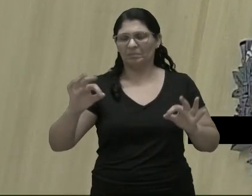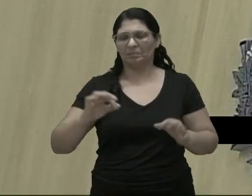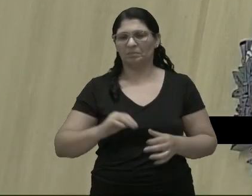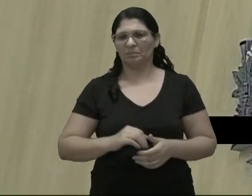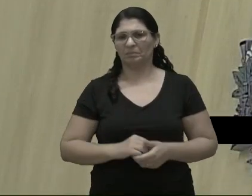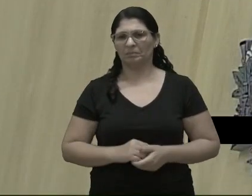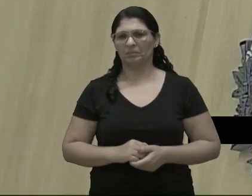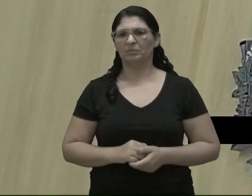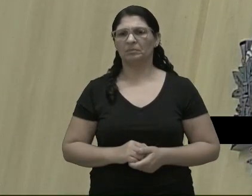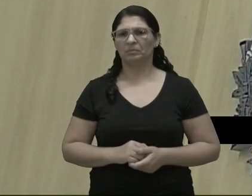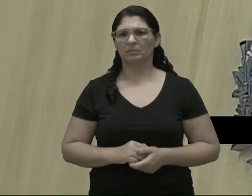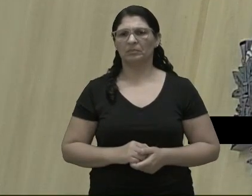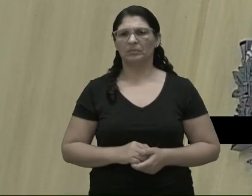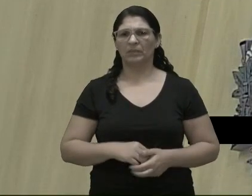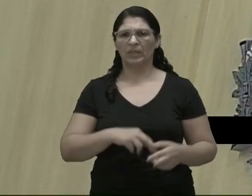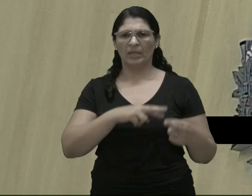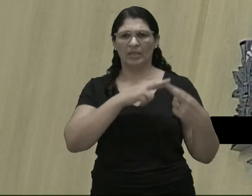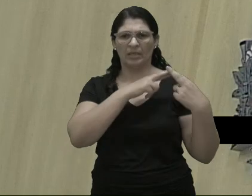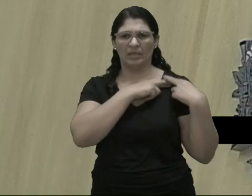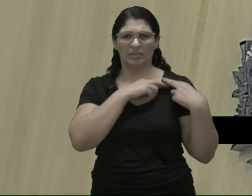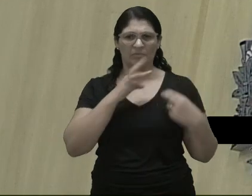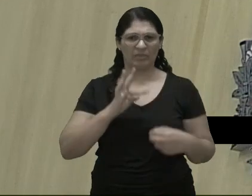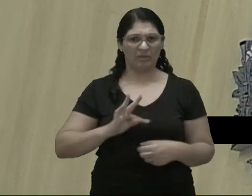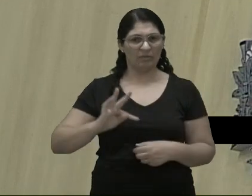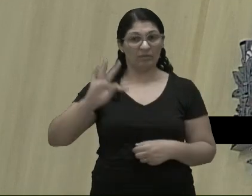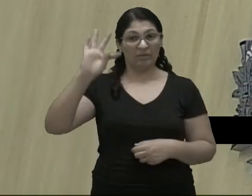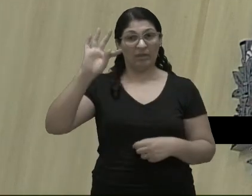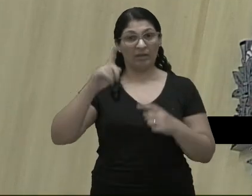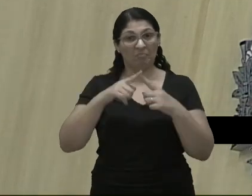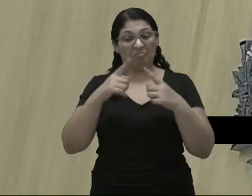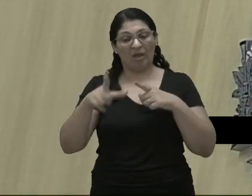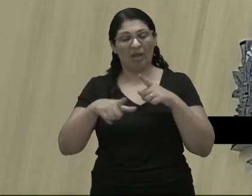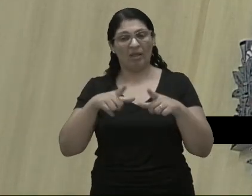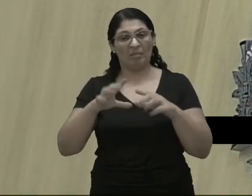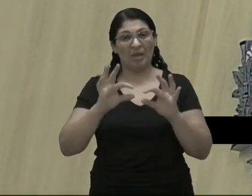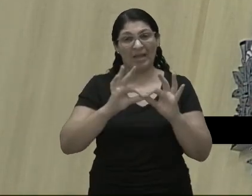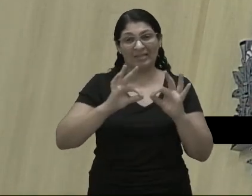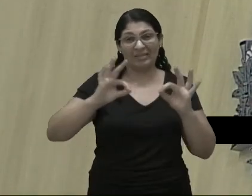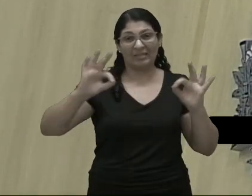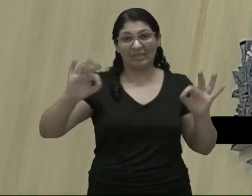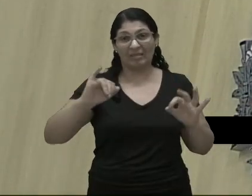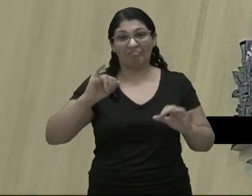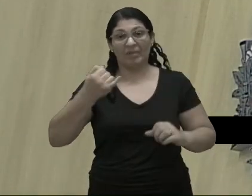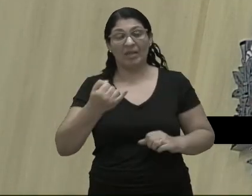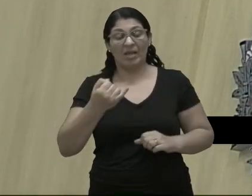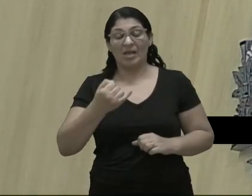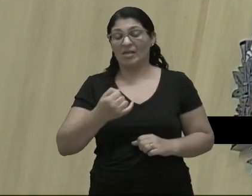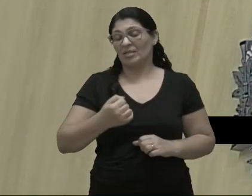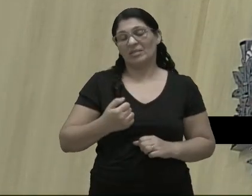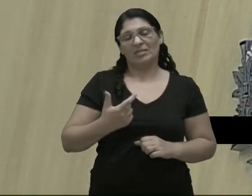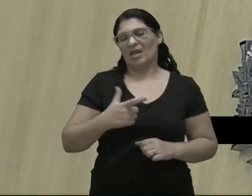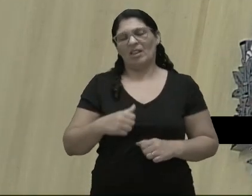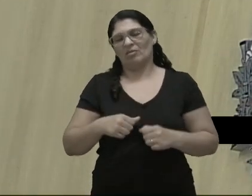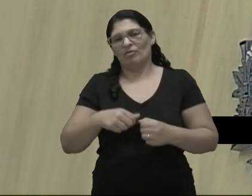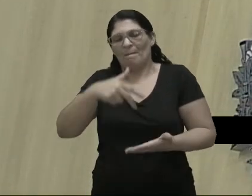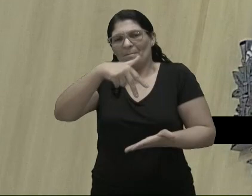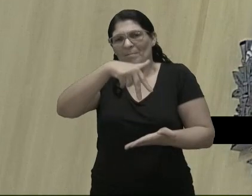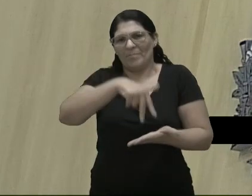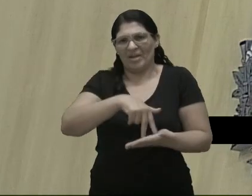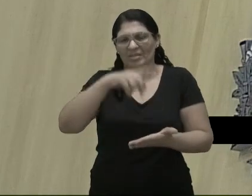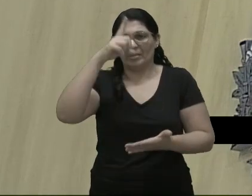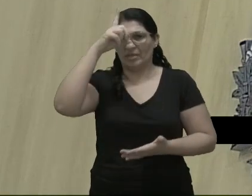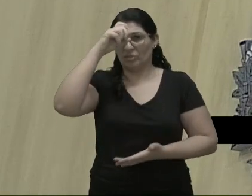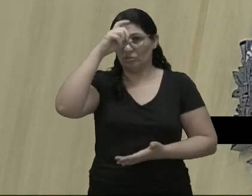Ele é responsável técnico e ele é à distância. E aí se ele não estiver na unidade, estiver no regional ou prestando serviço